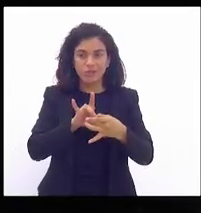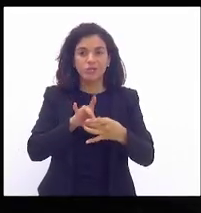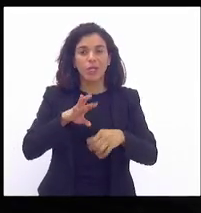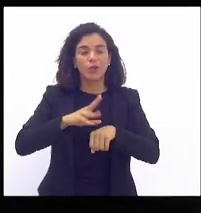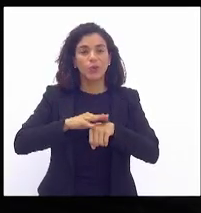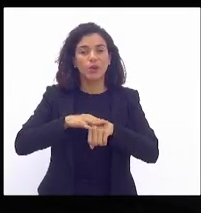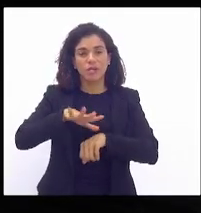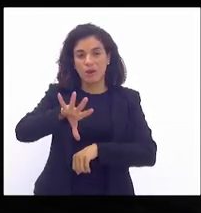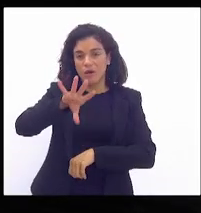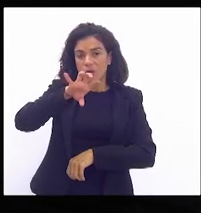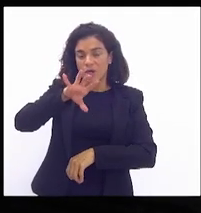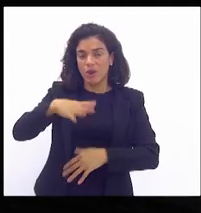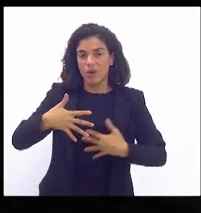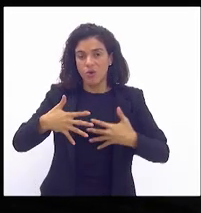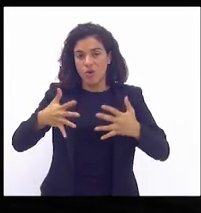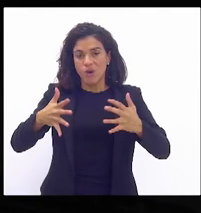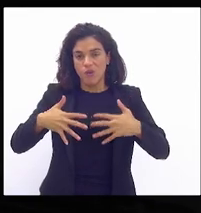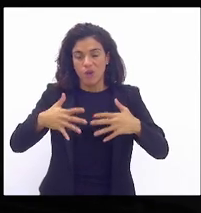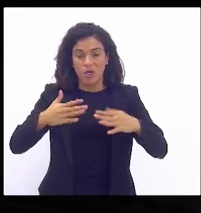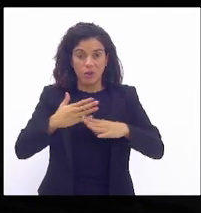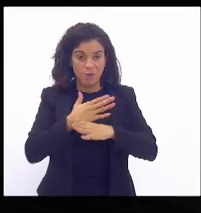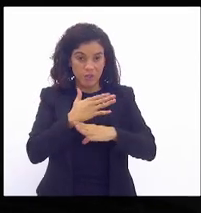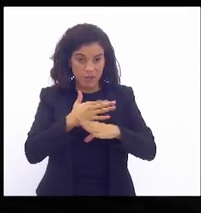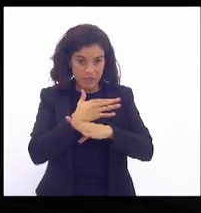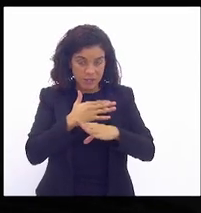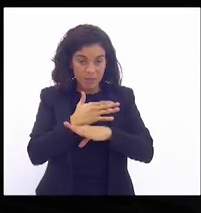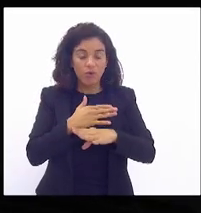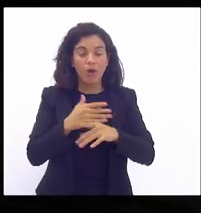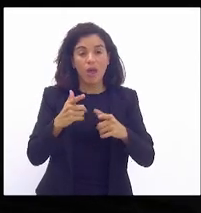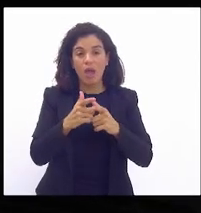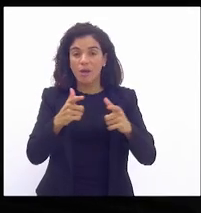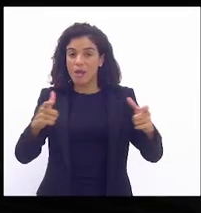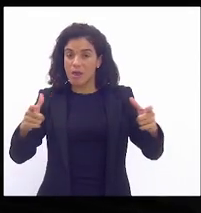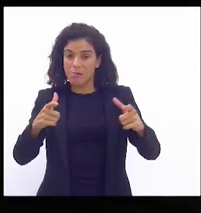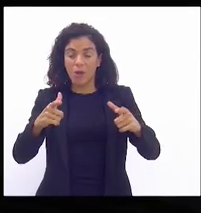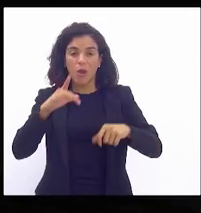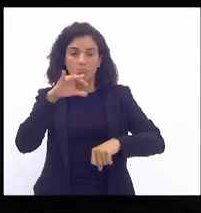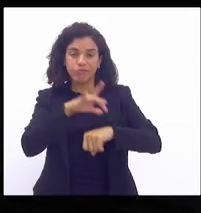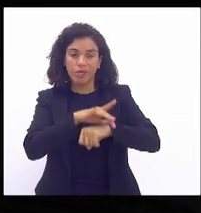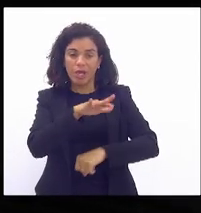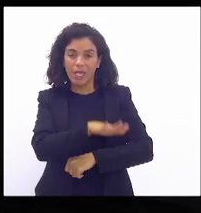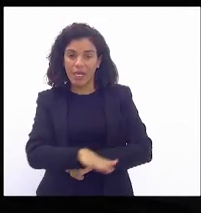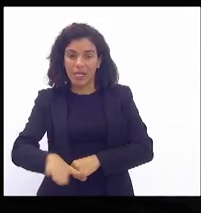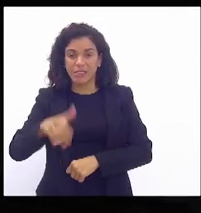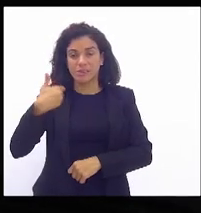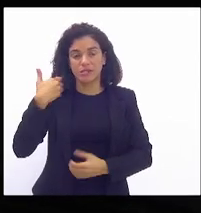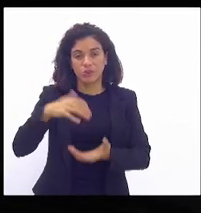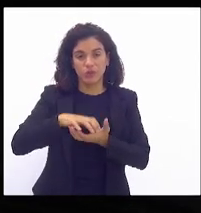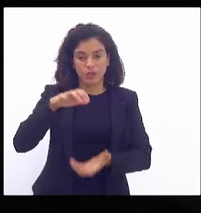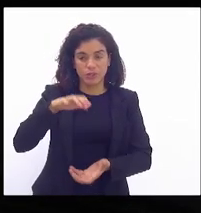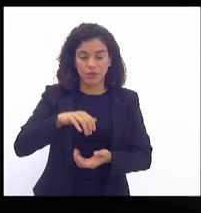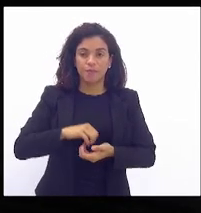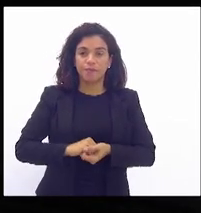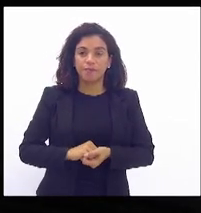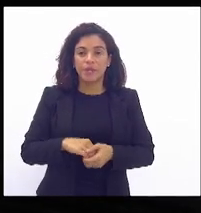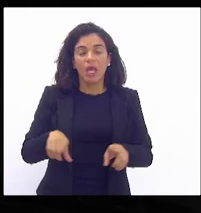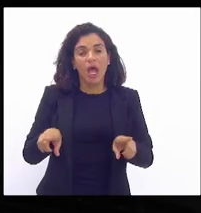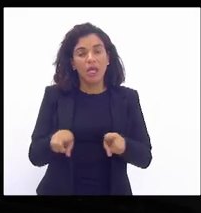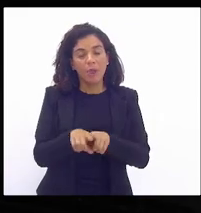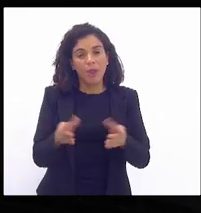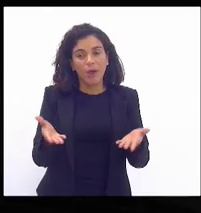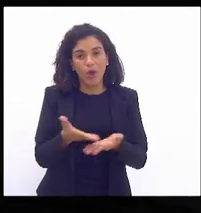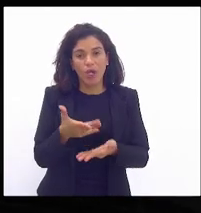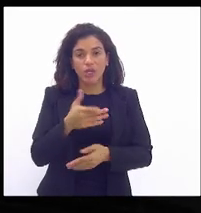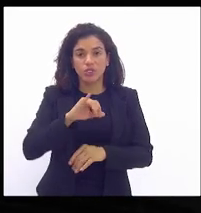doenças respiratórias aqui no município, afetando em grande parte crianças e idosos. Em julho agora de